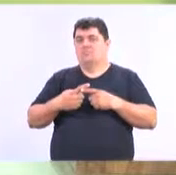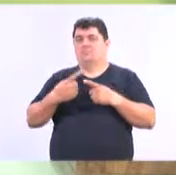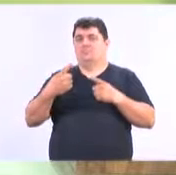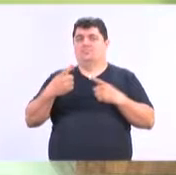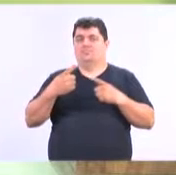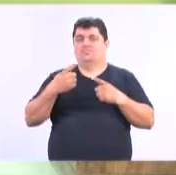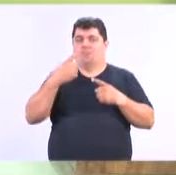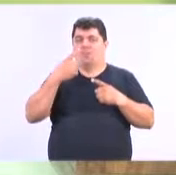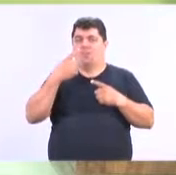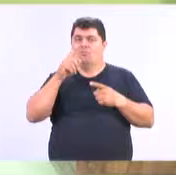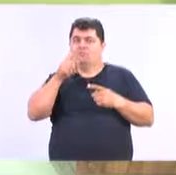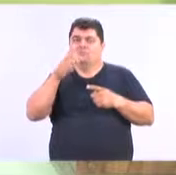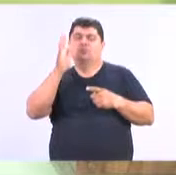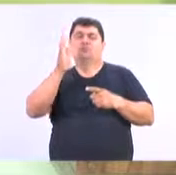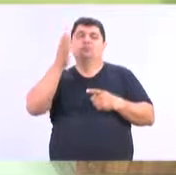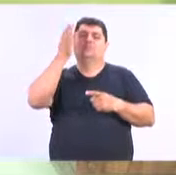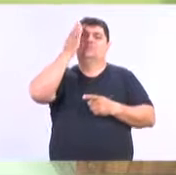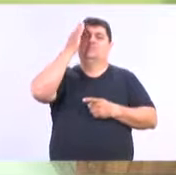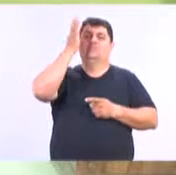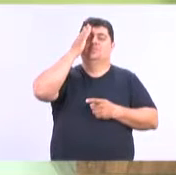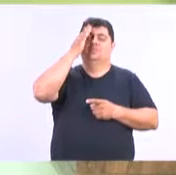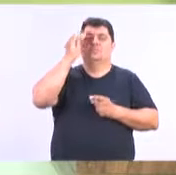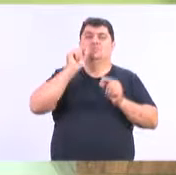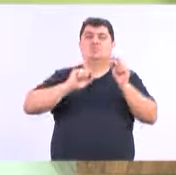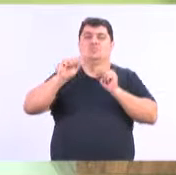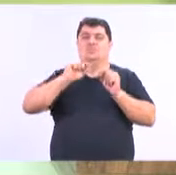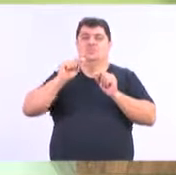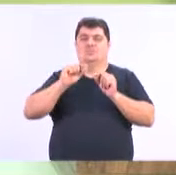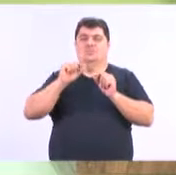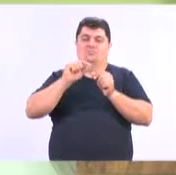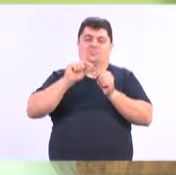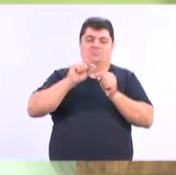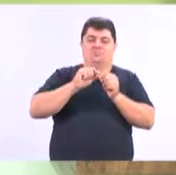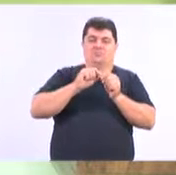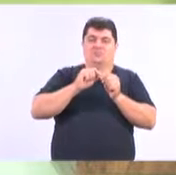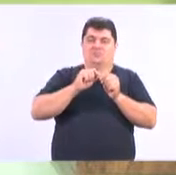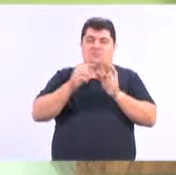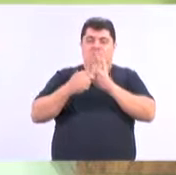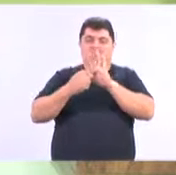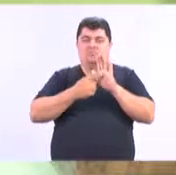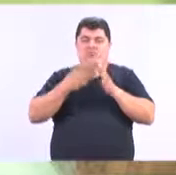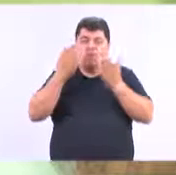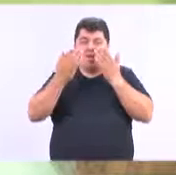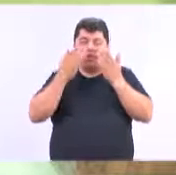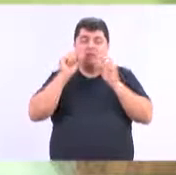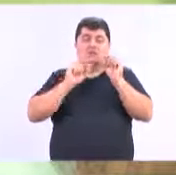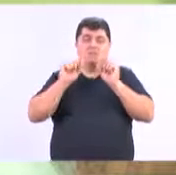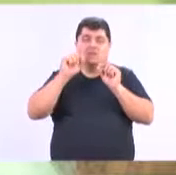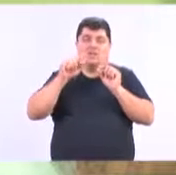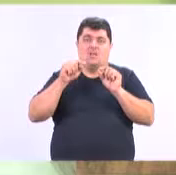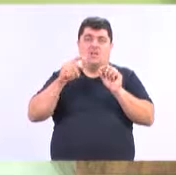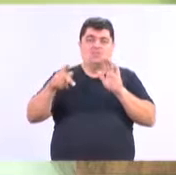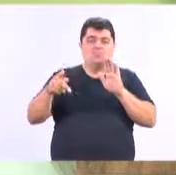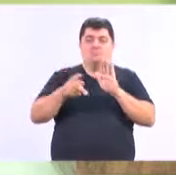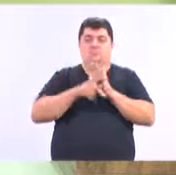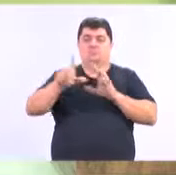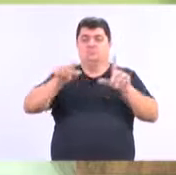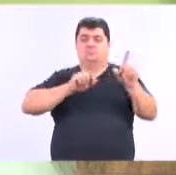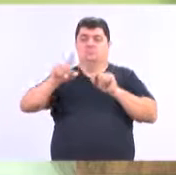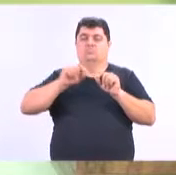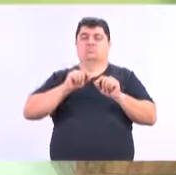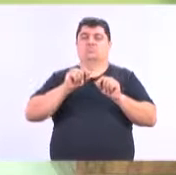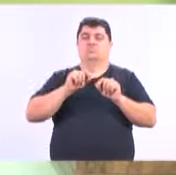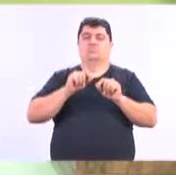que vocês compreenderam que, na verdade, o processo que a gente faz da análise das demonstrações financeiras é para a tomada de